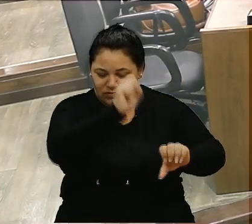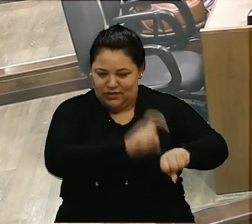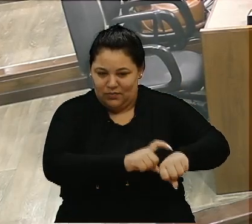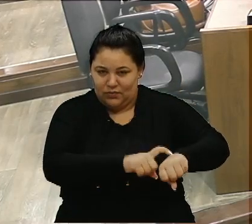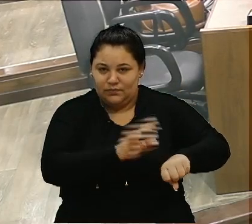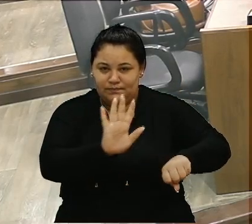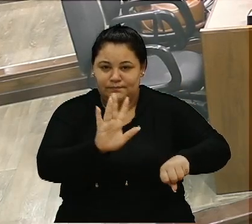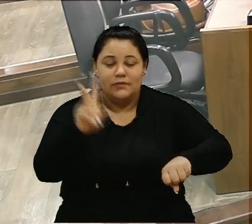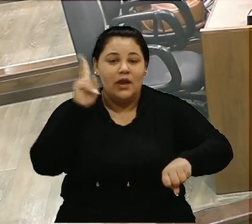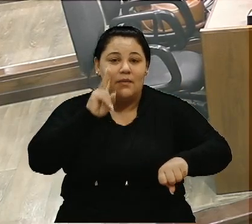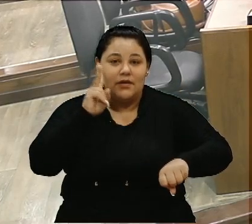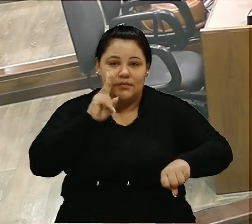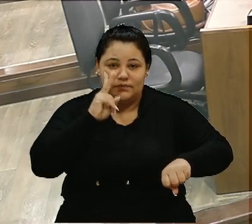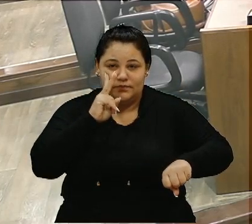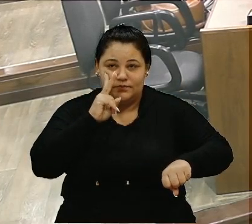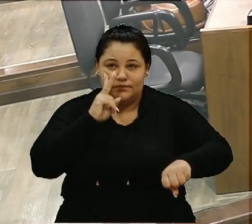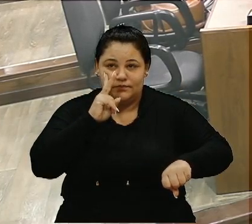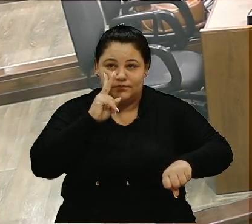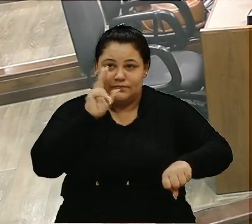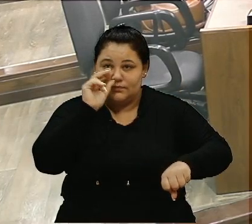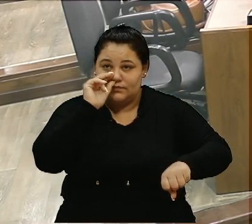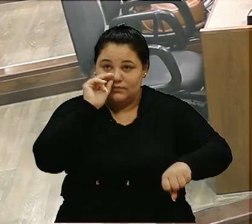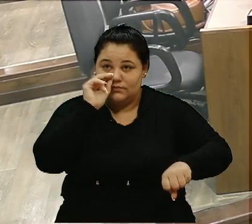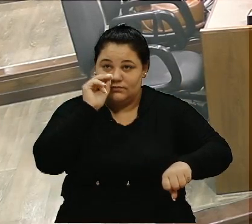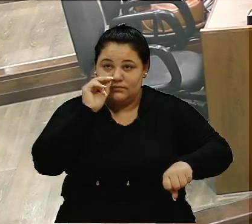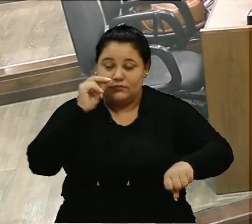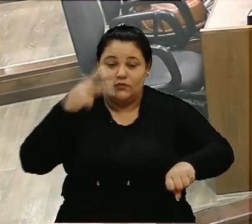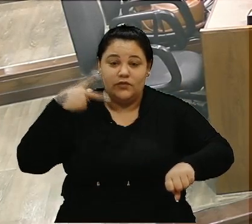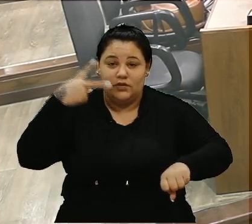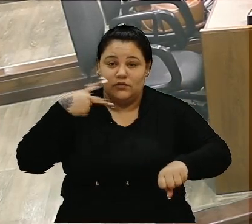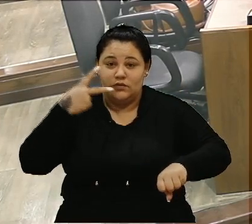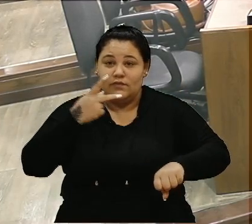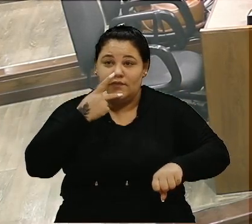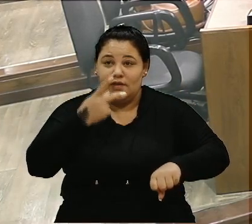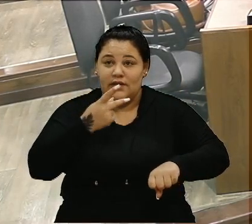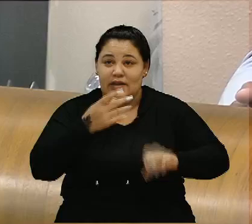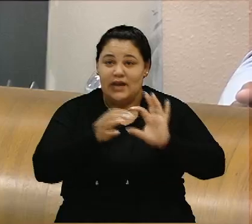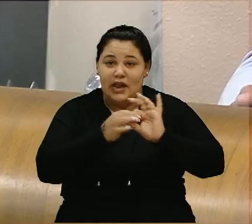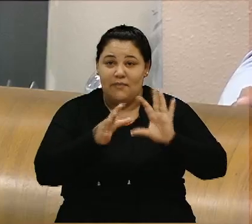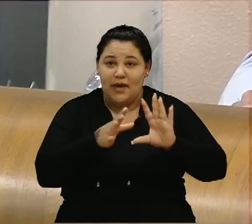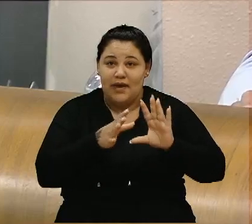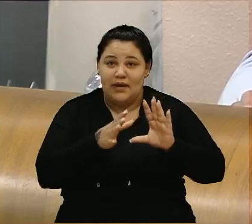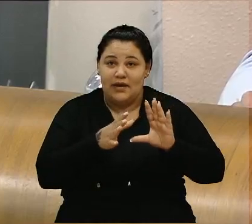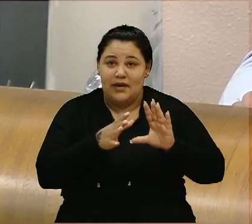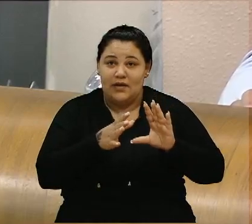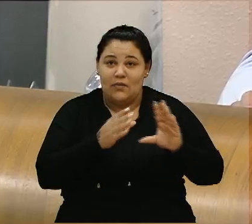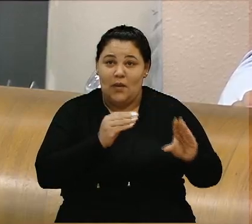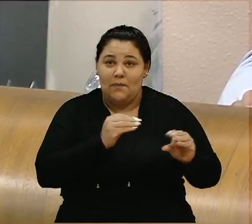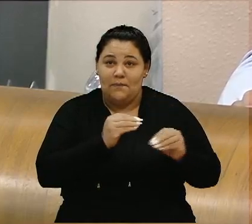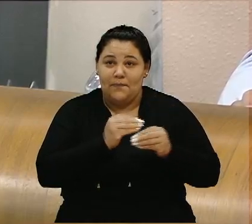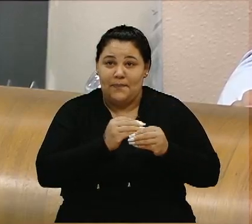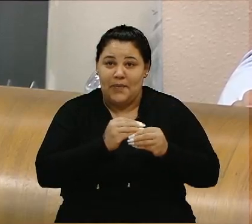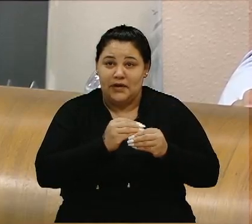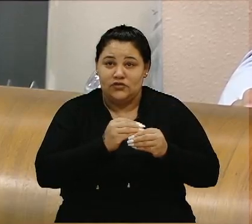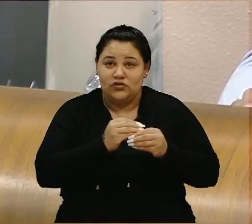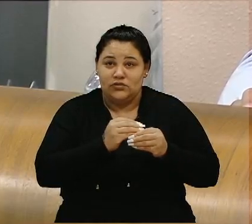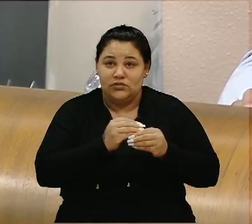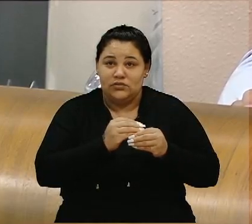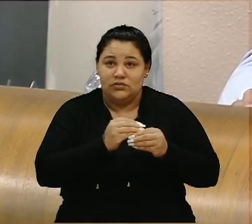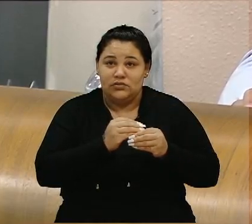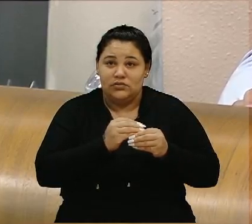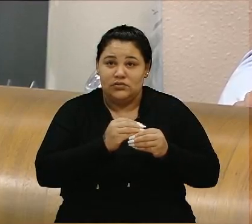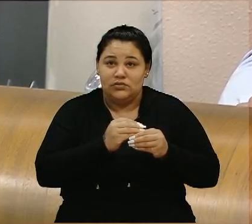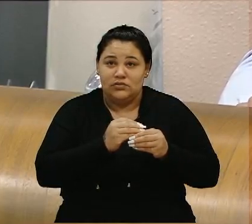Vamos lembrar, o vereador, o orador, quando fala, ele concede uma parte. Nós não estamos conversando. Ele concede uma parte e